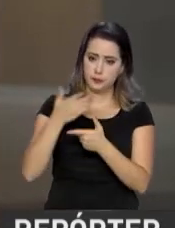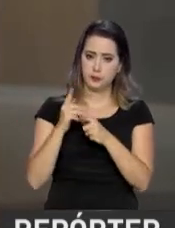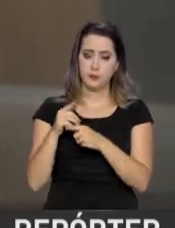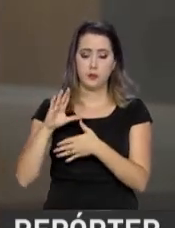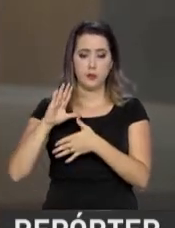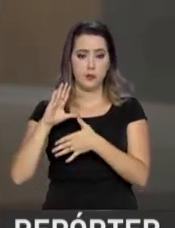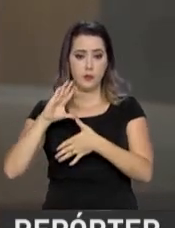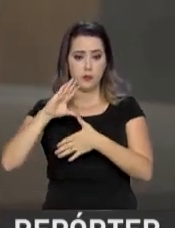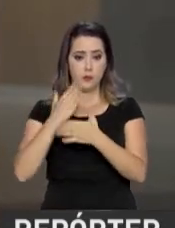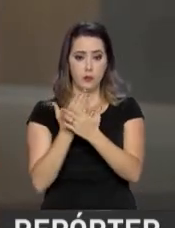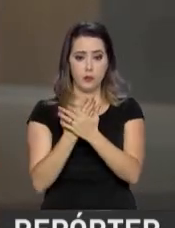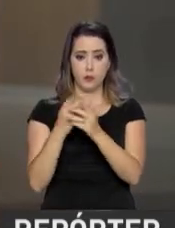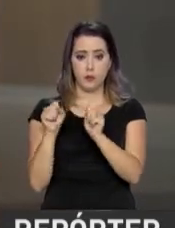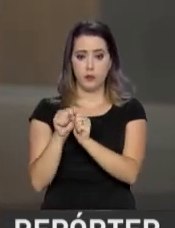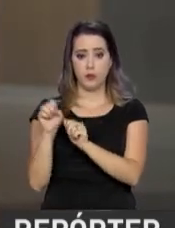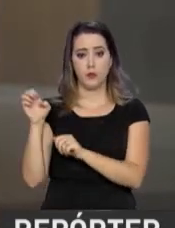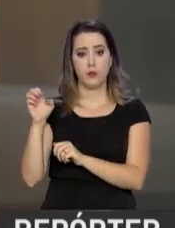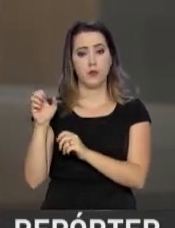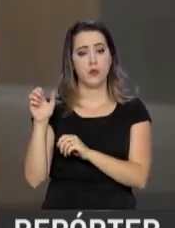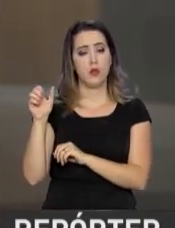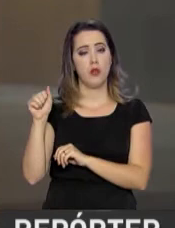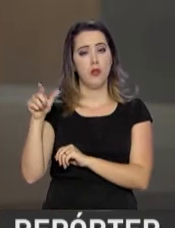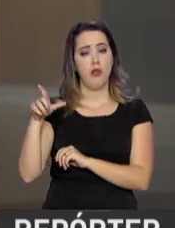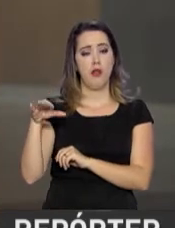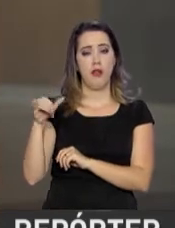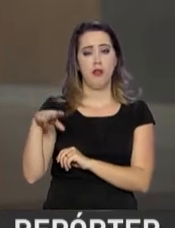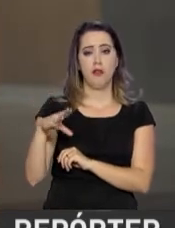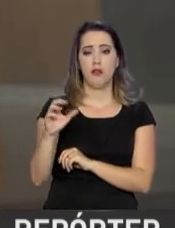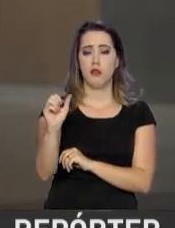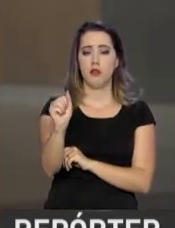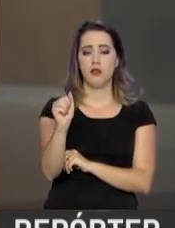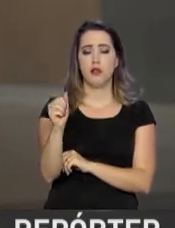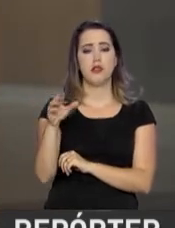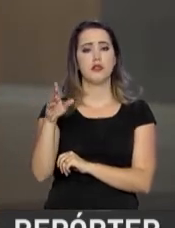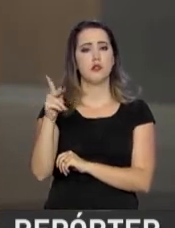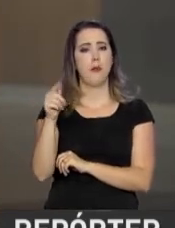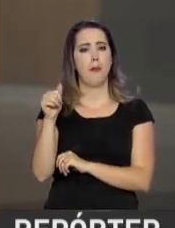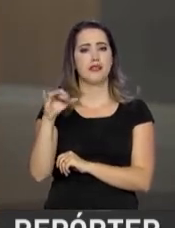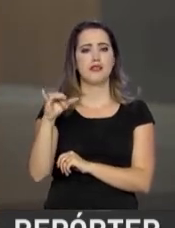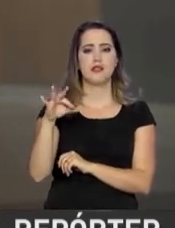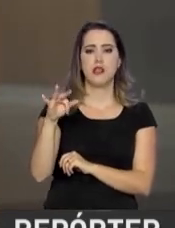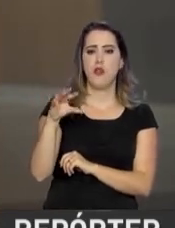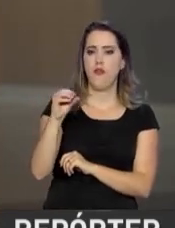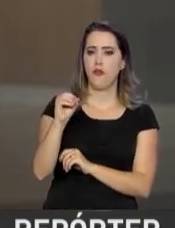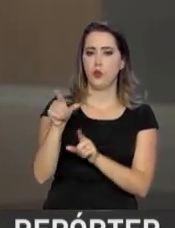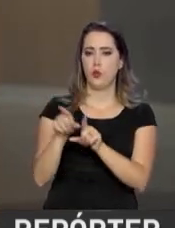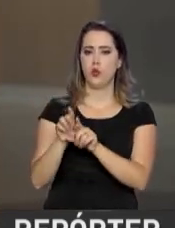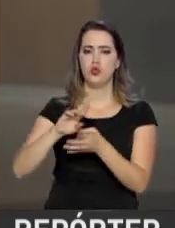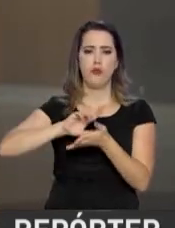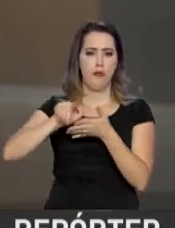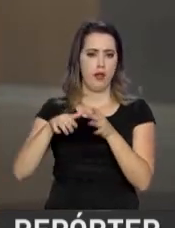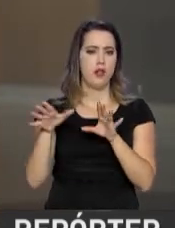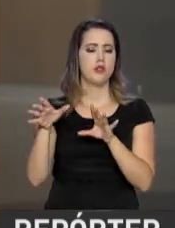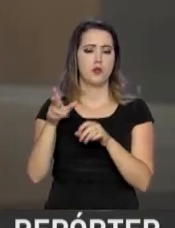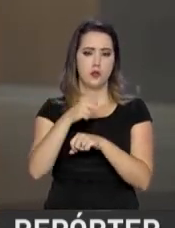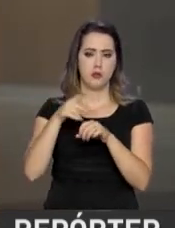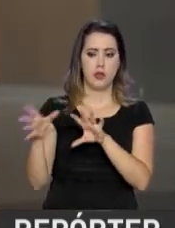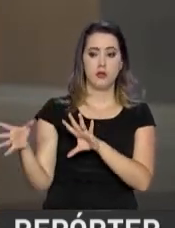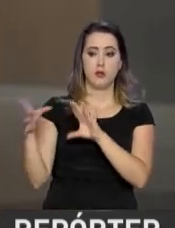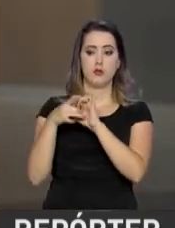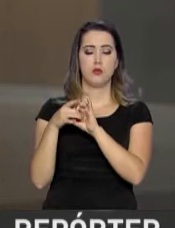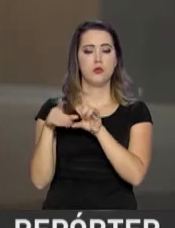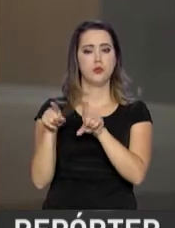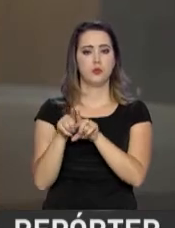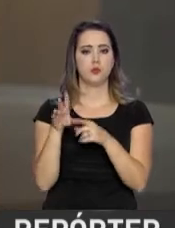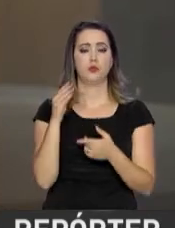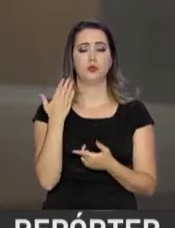mercosul ea aliança para o pacífico que reúne chile peru equador colômbia é um outro grande grupo econômico